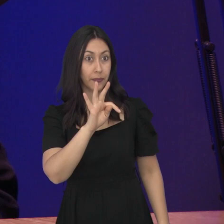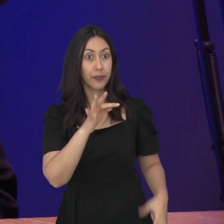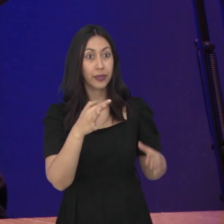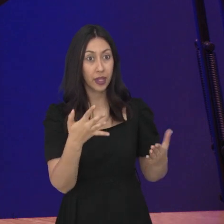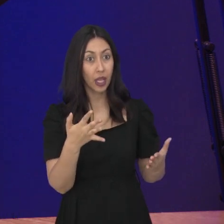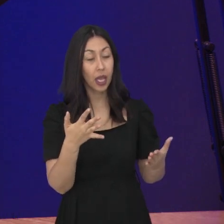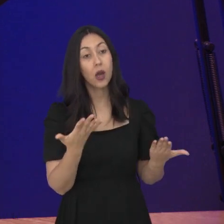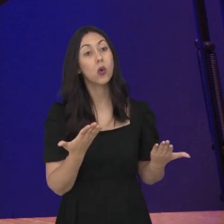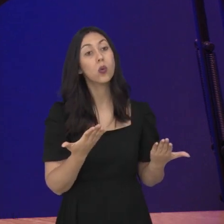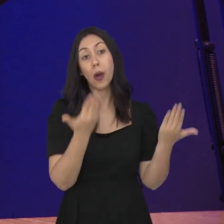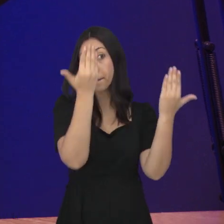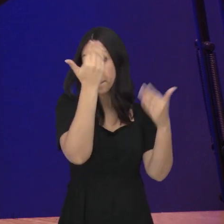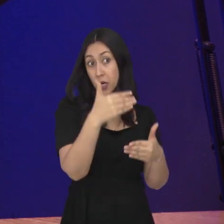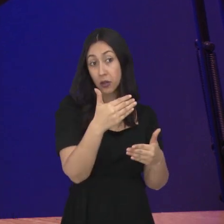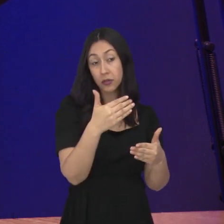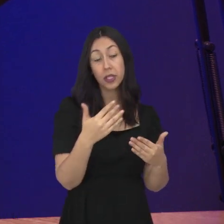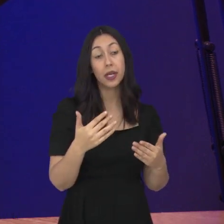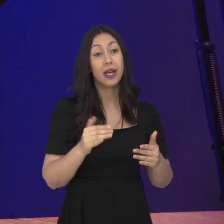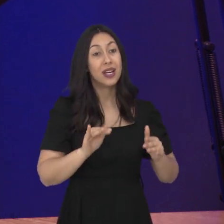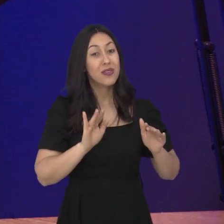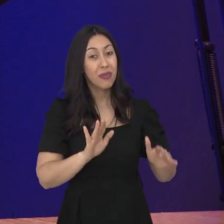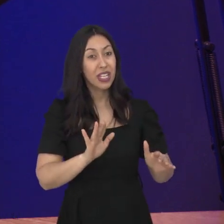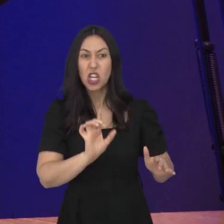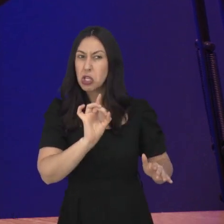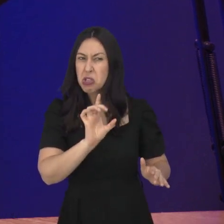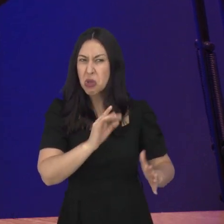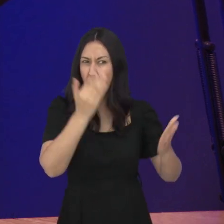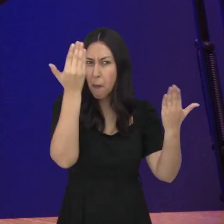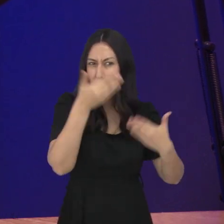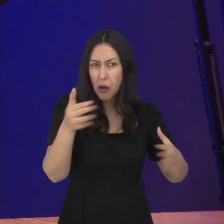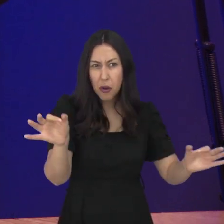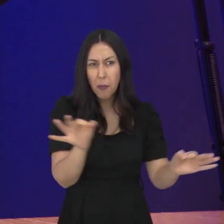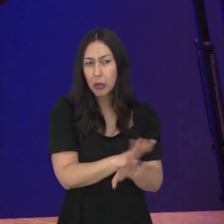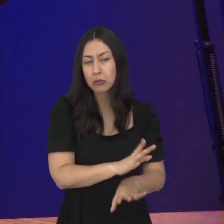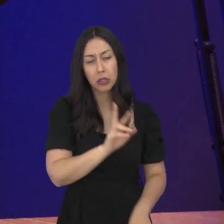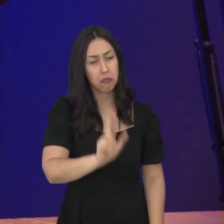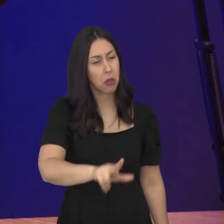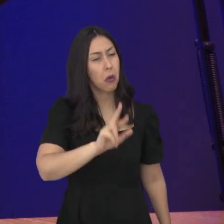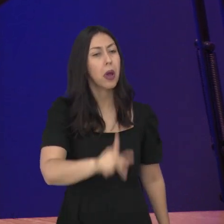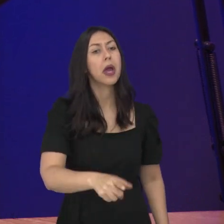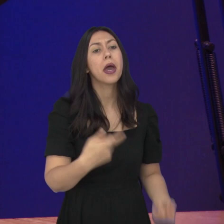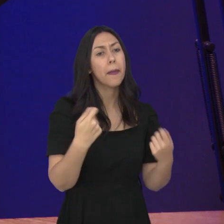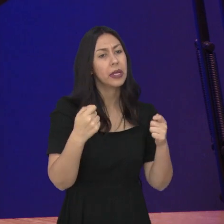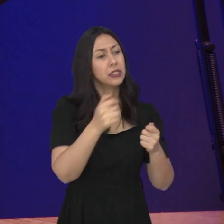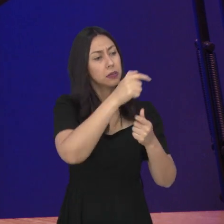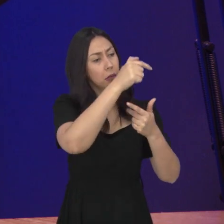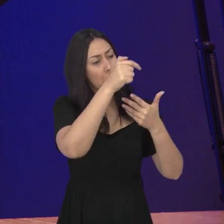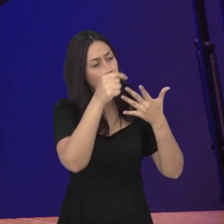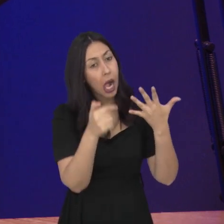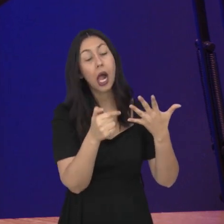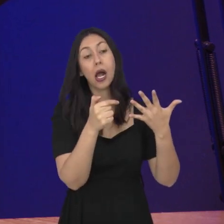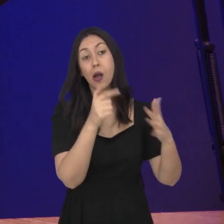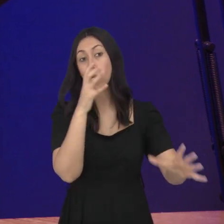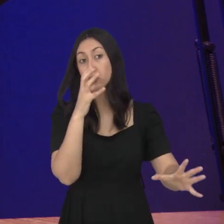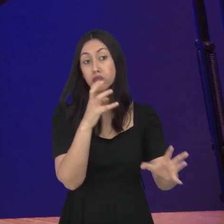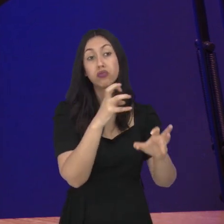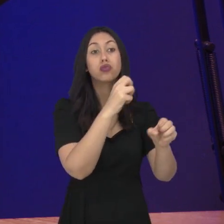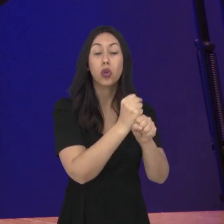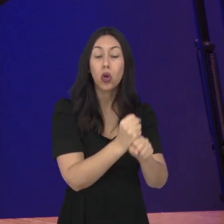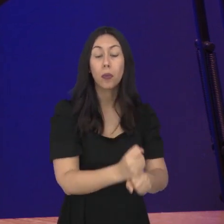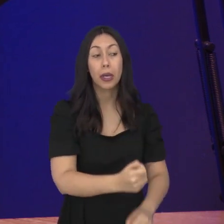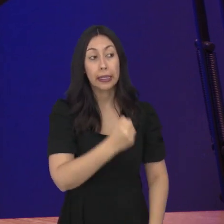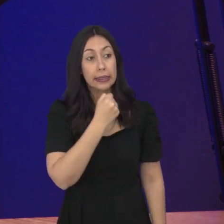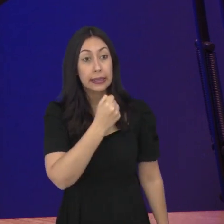Americana. Então, assim, tem essas provas que eles precisam fazer, mas não são só essas provas que vão contar na hora deles passarem, né? Realmente